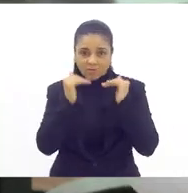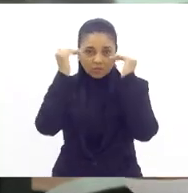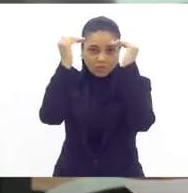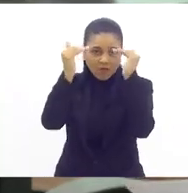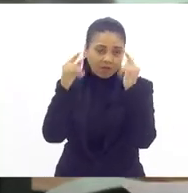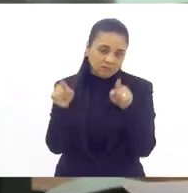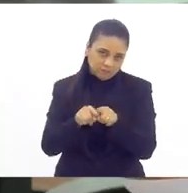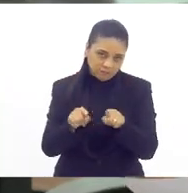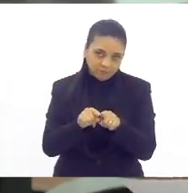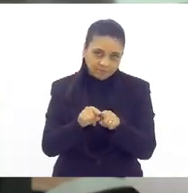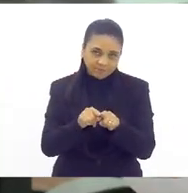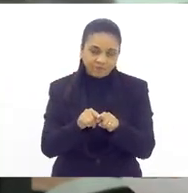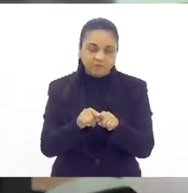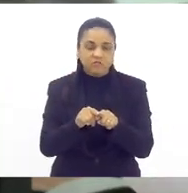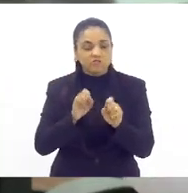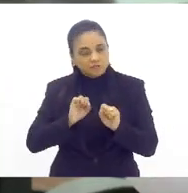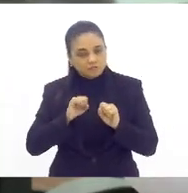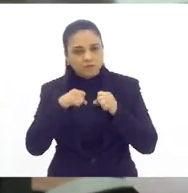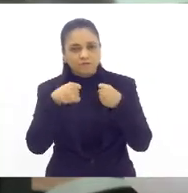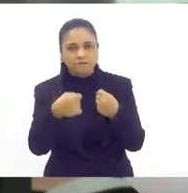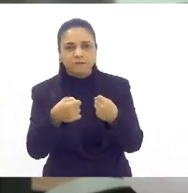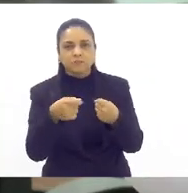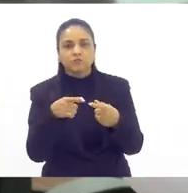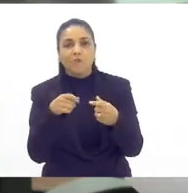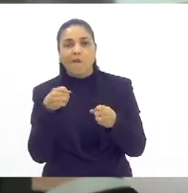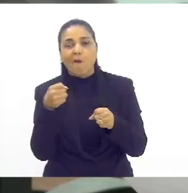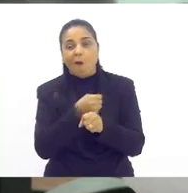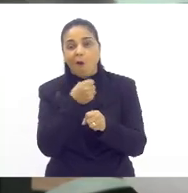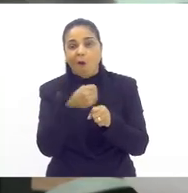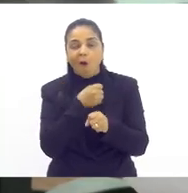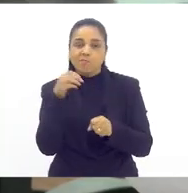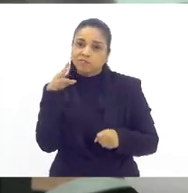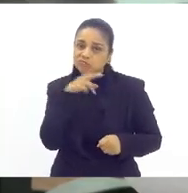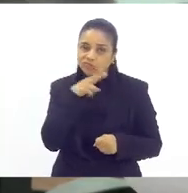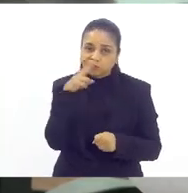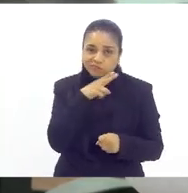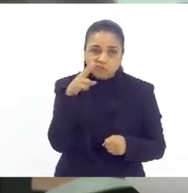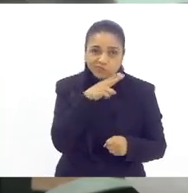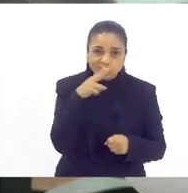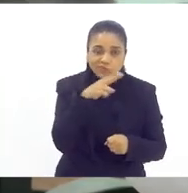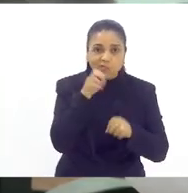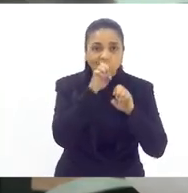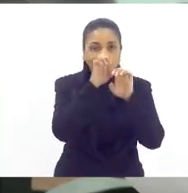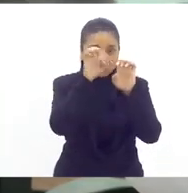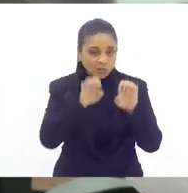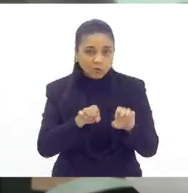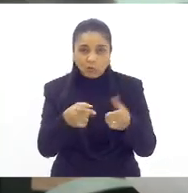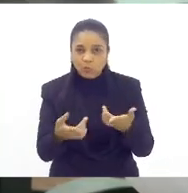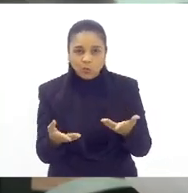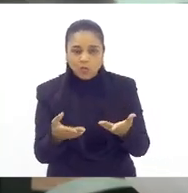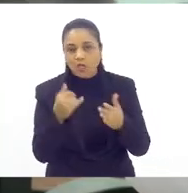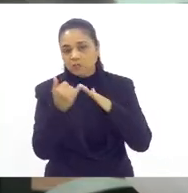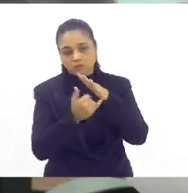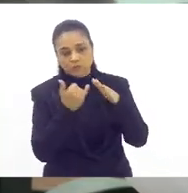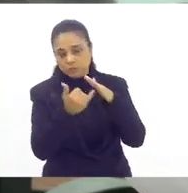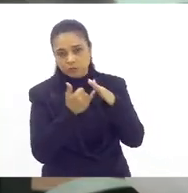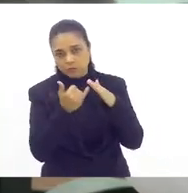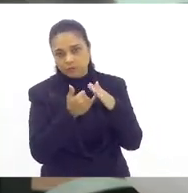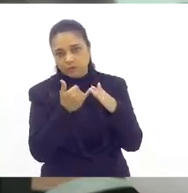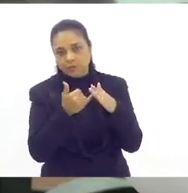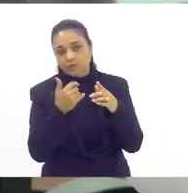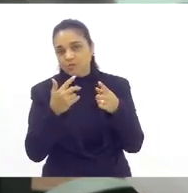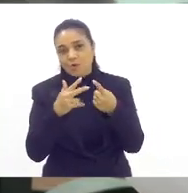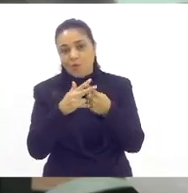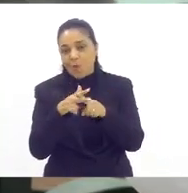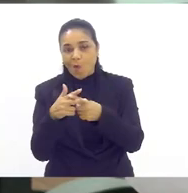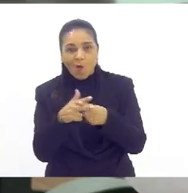defendemos que seja implementado um sistema de obras e emergenciais imediatamente nós não temos mais instituições sucateadas nós